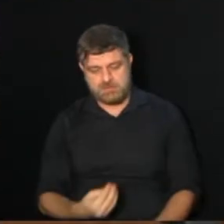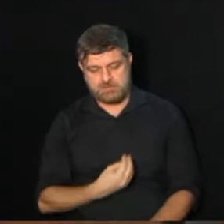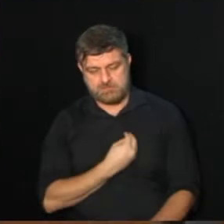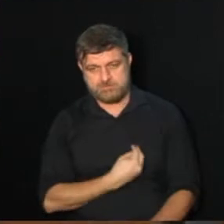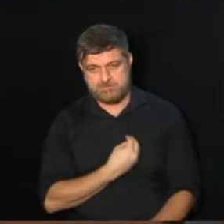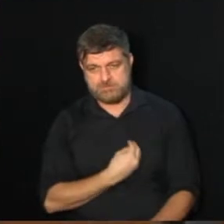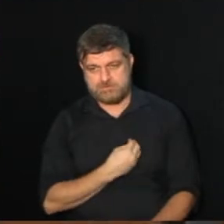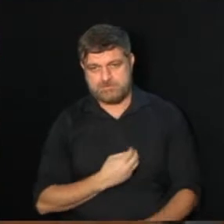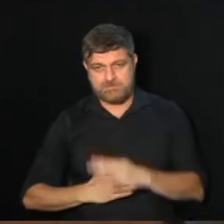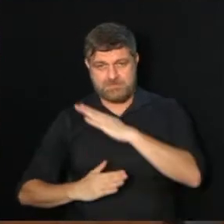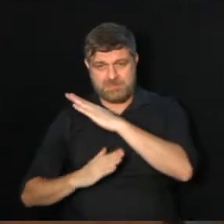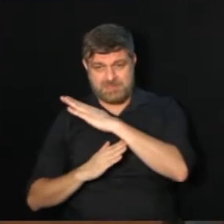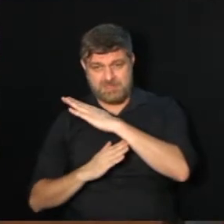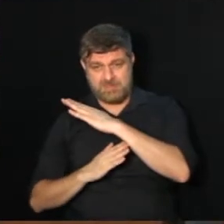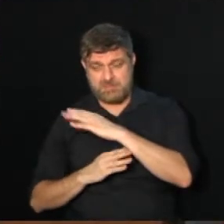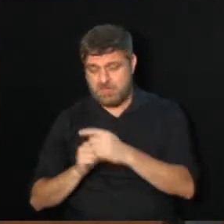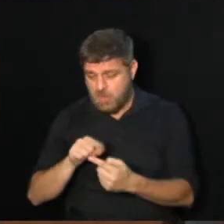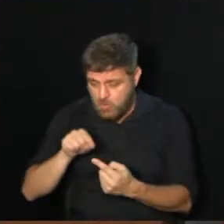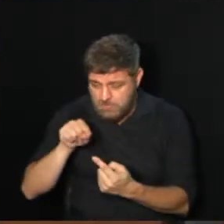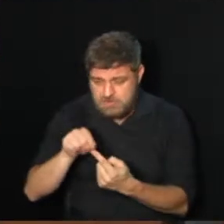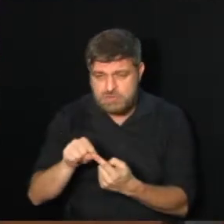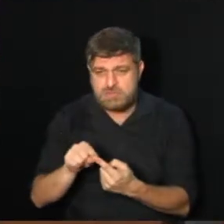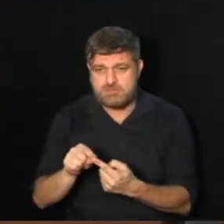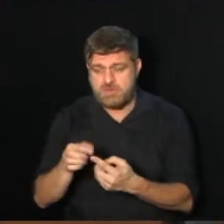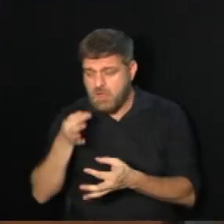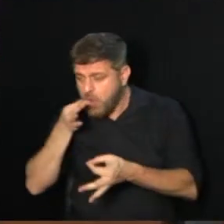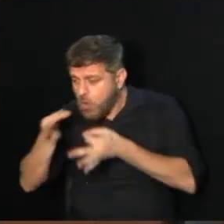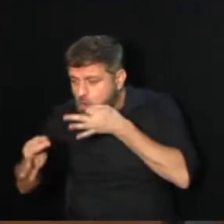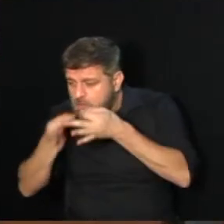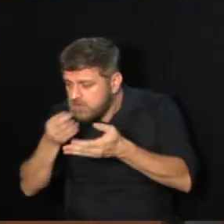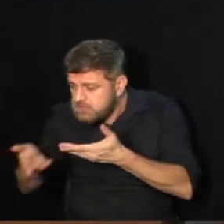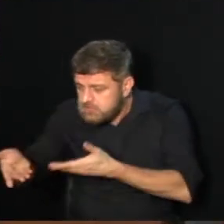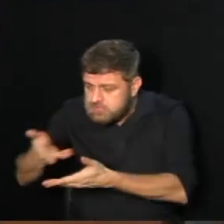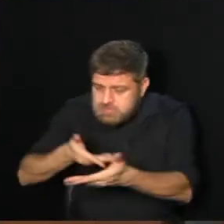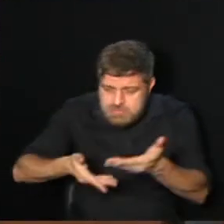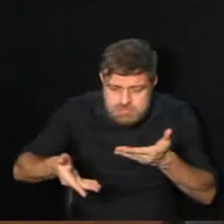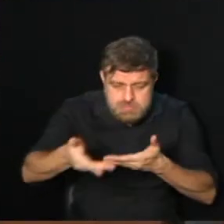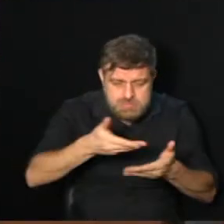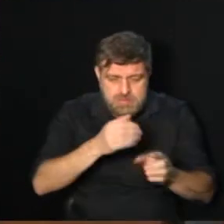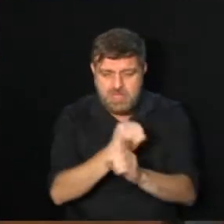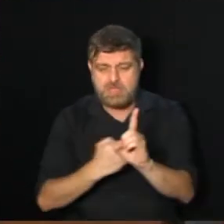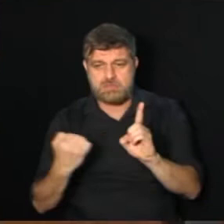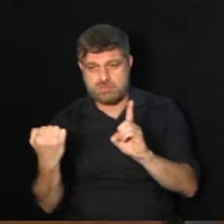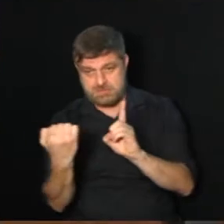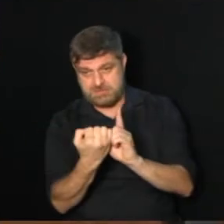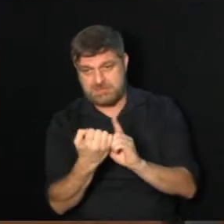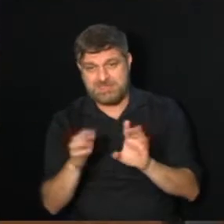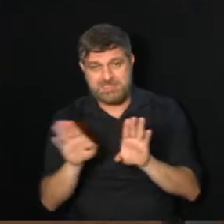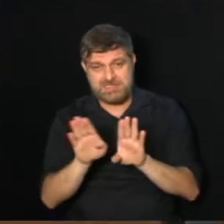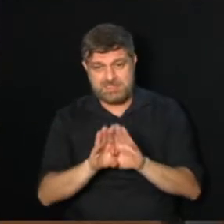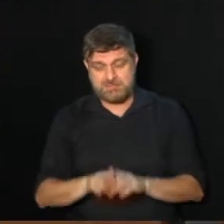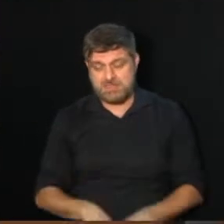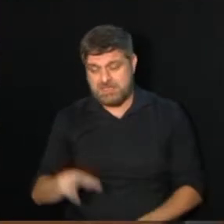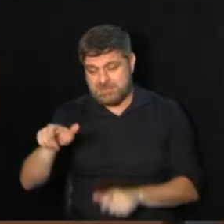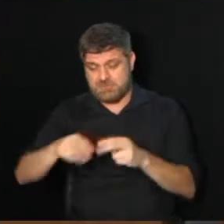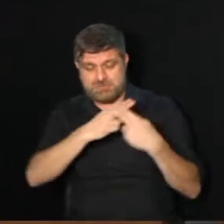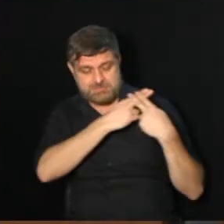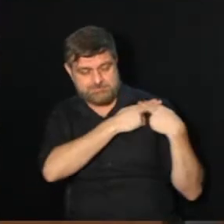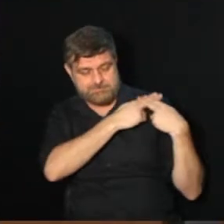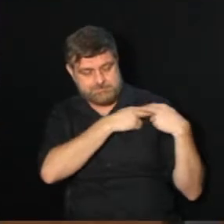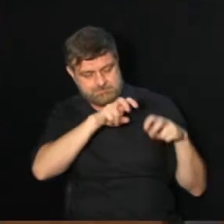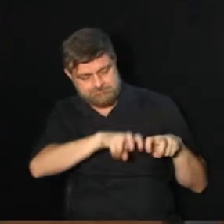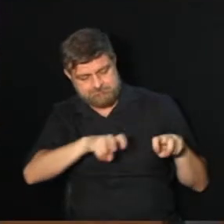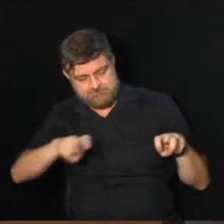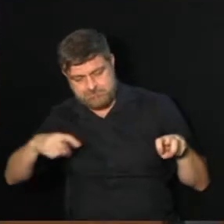Esse é o papel da casa, é tentar ouvir realmente as pessoas, a sociedade civil, mas ouvir também as autoridades constituídas para que